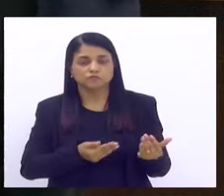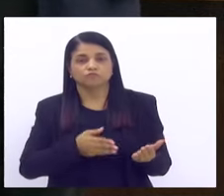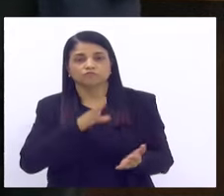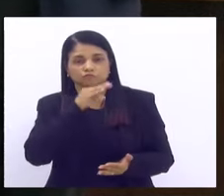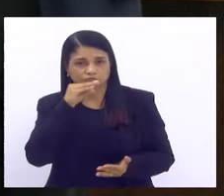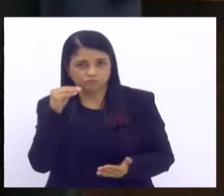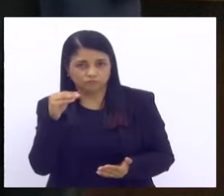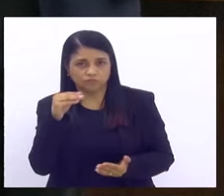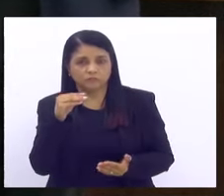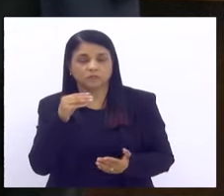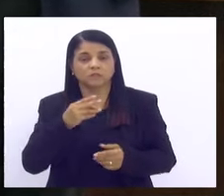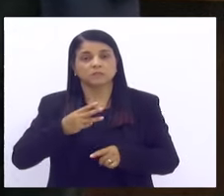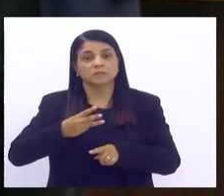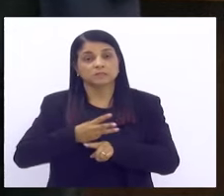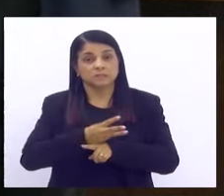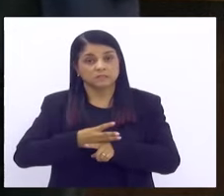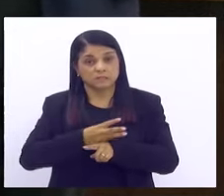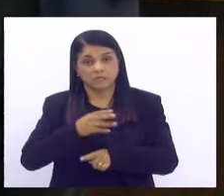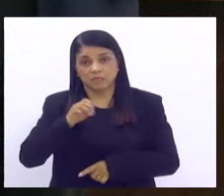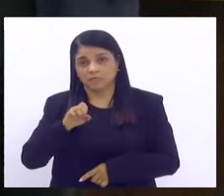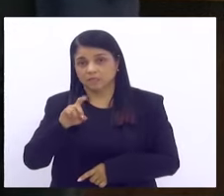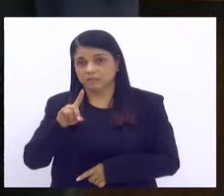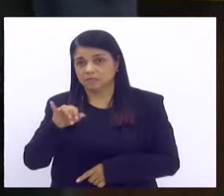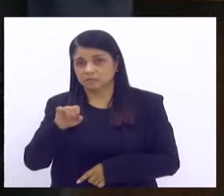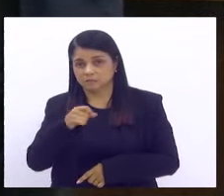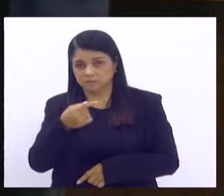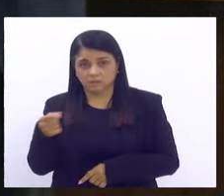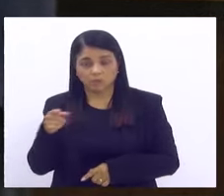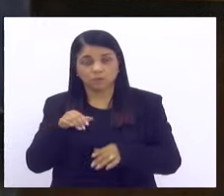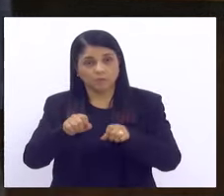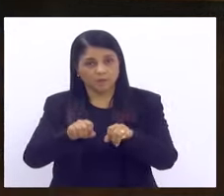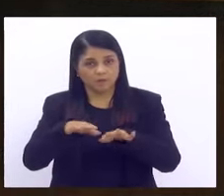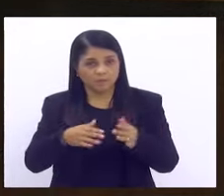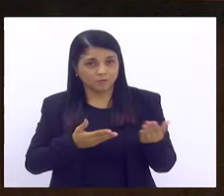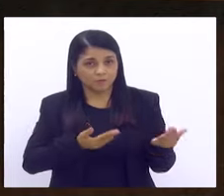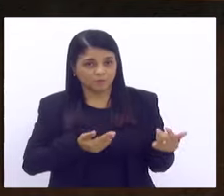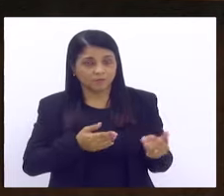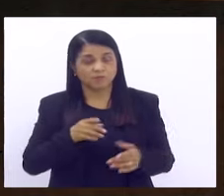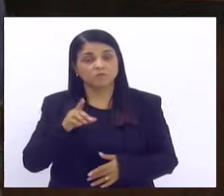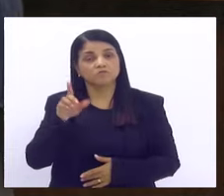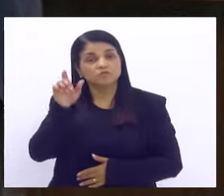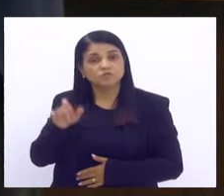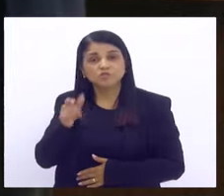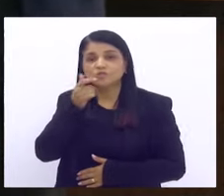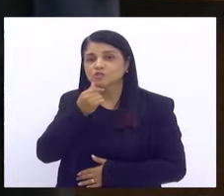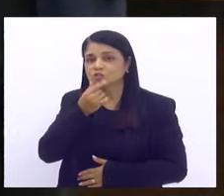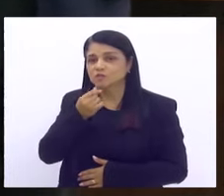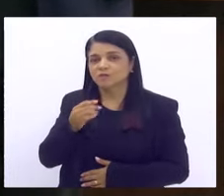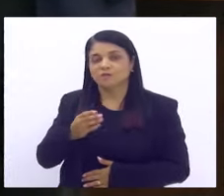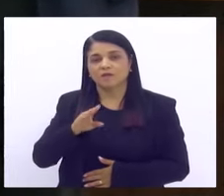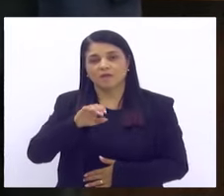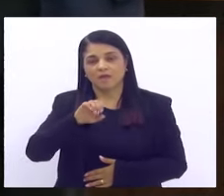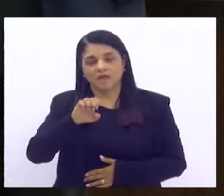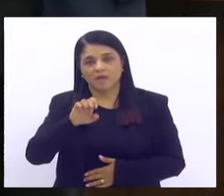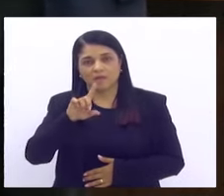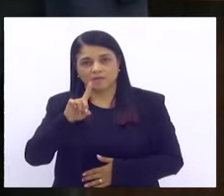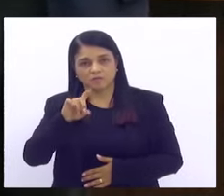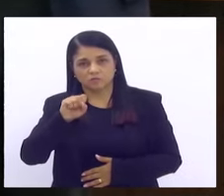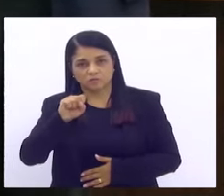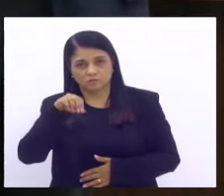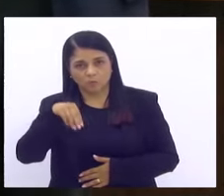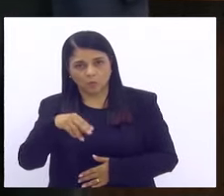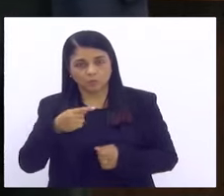da 13ª edição do Parlamento Juvenil, do jovem Edson Gabriel, do município de Miguel Pereira.